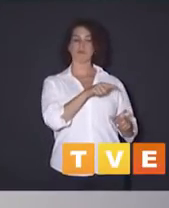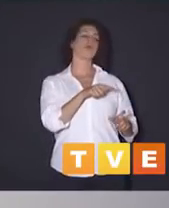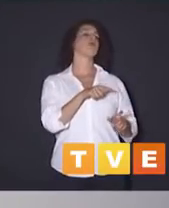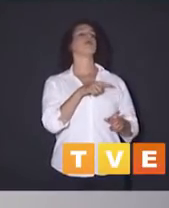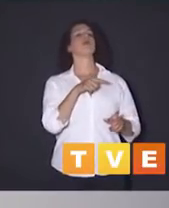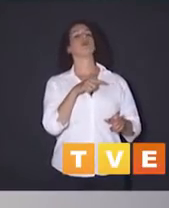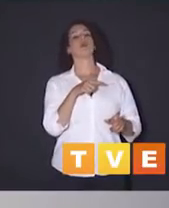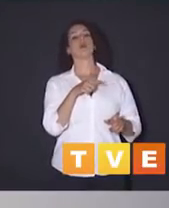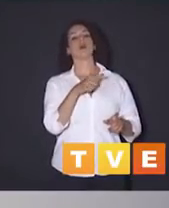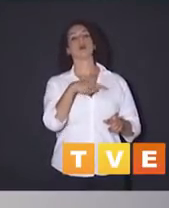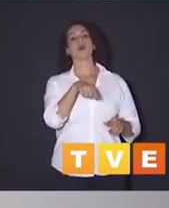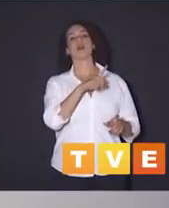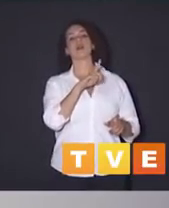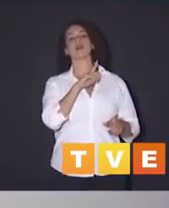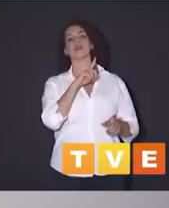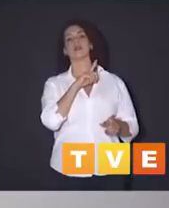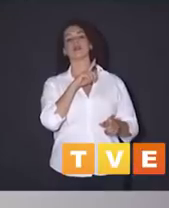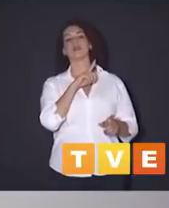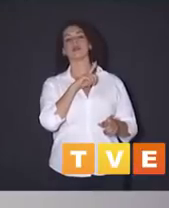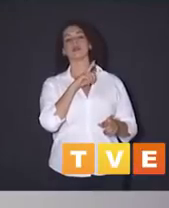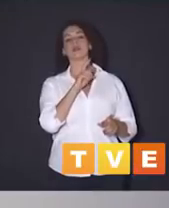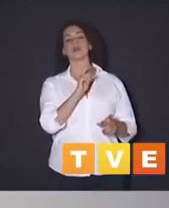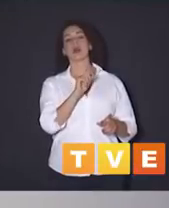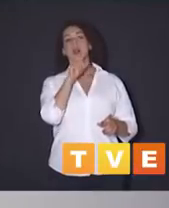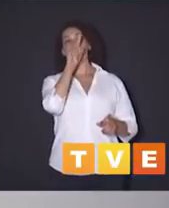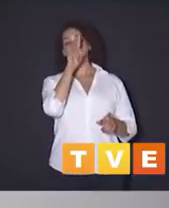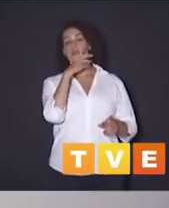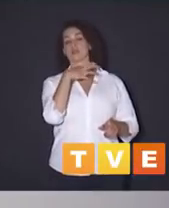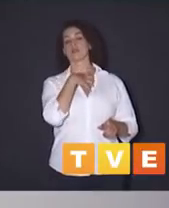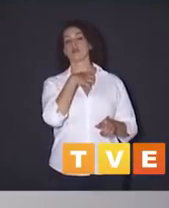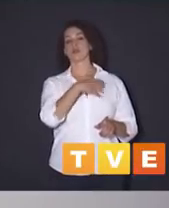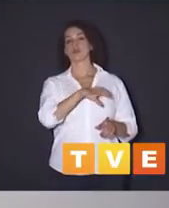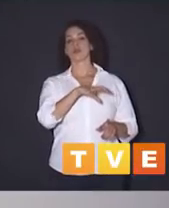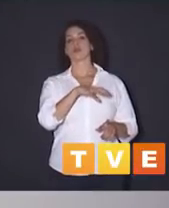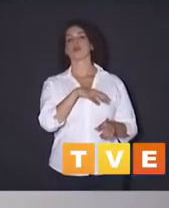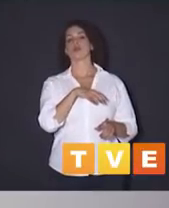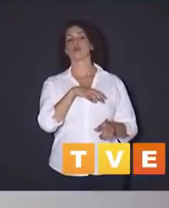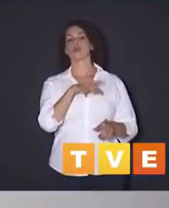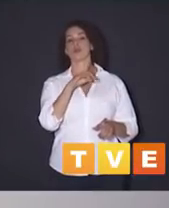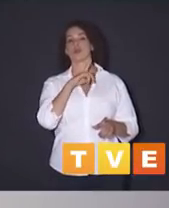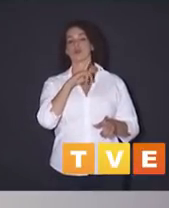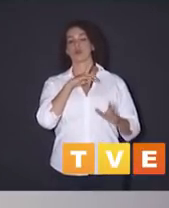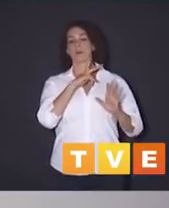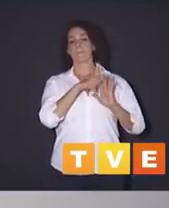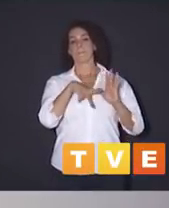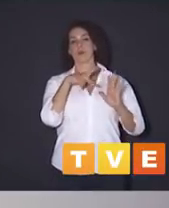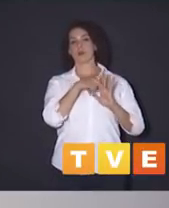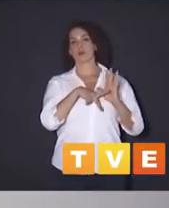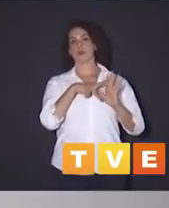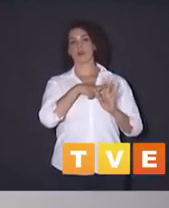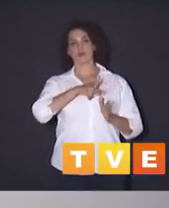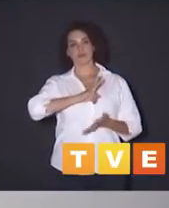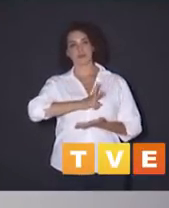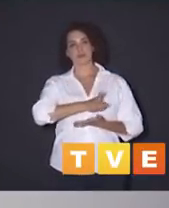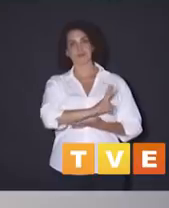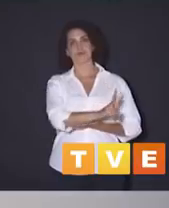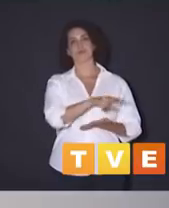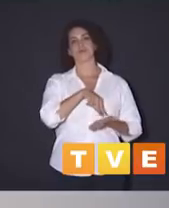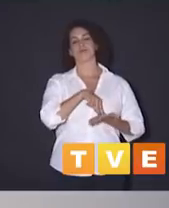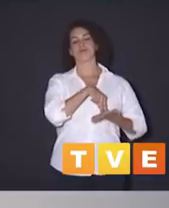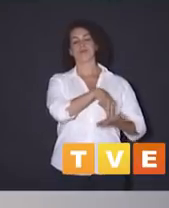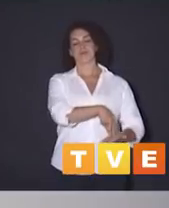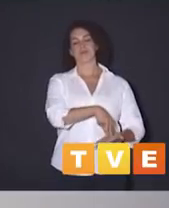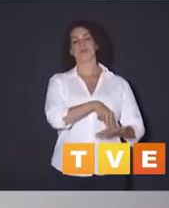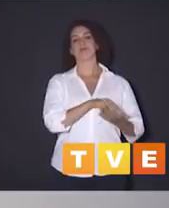tivessem ser retomado salvador tivessem projetos de sustentabilidade é